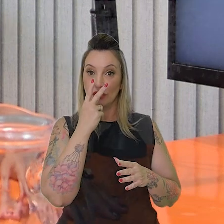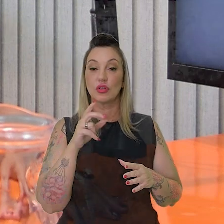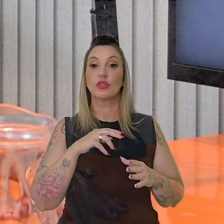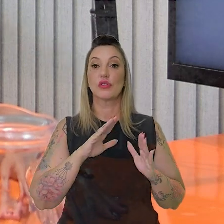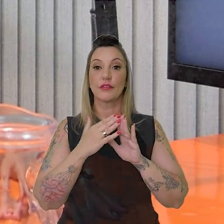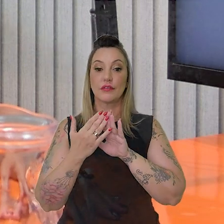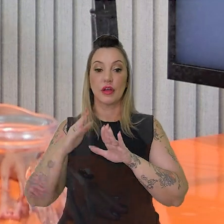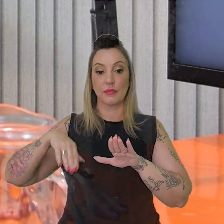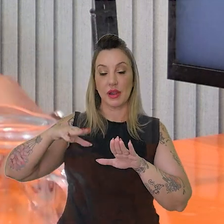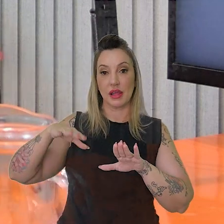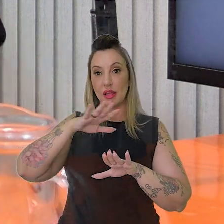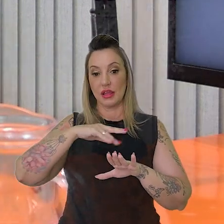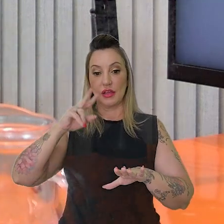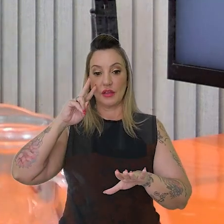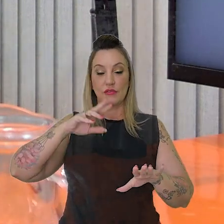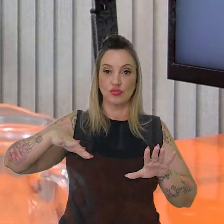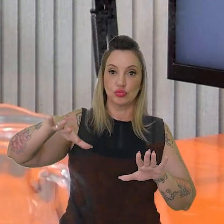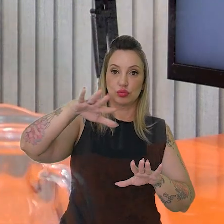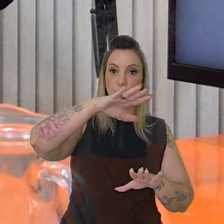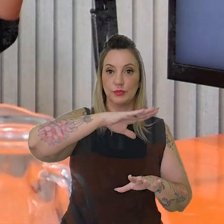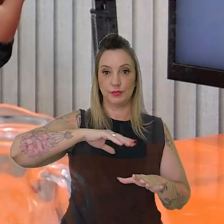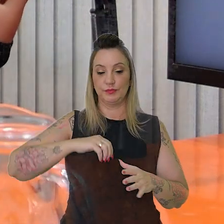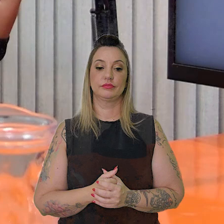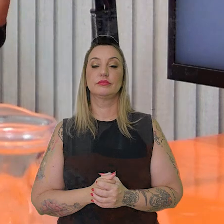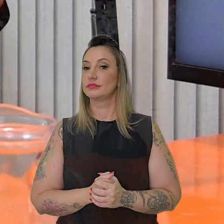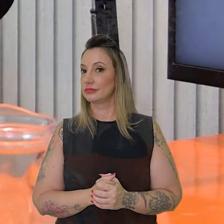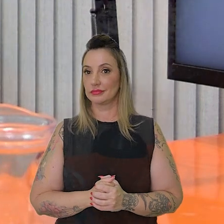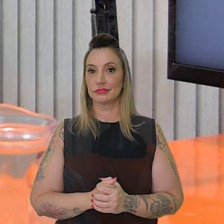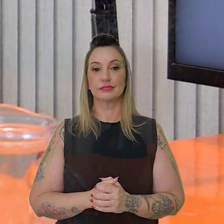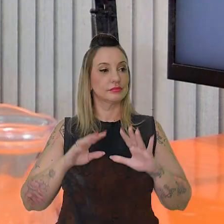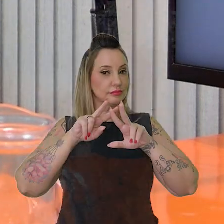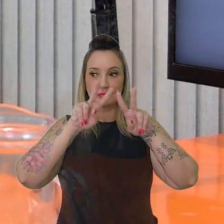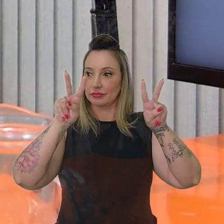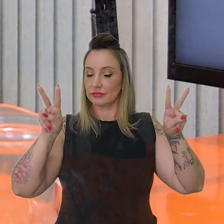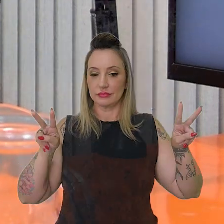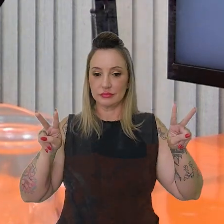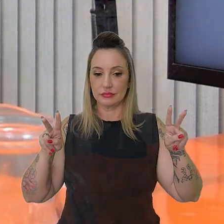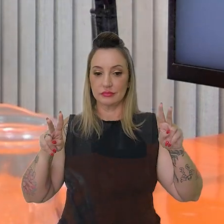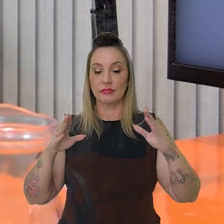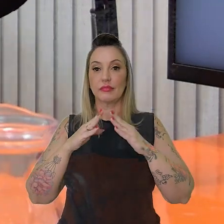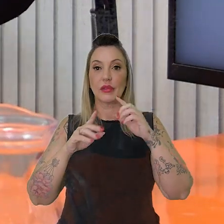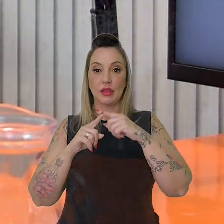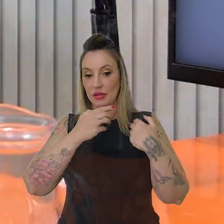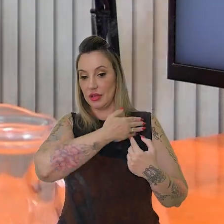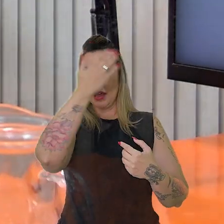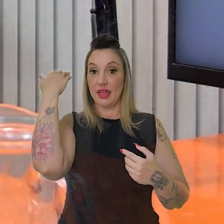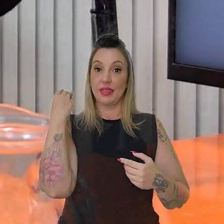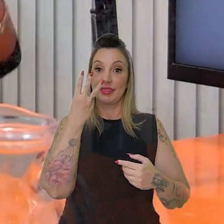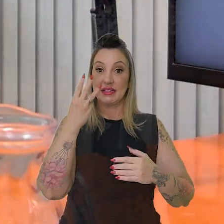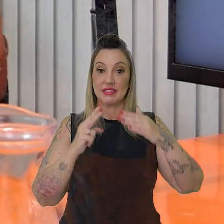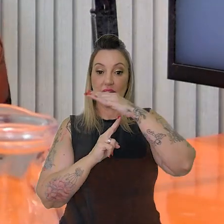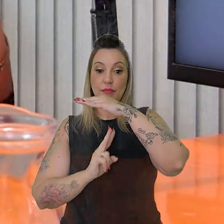morro que tem praia você tem a vista toda todinha Olha você tem a vista todinha do convento da terceira